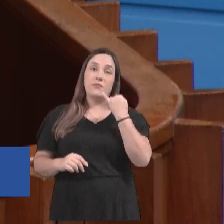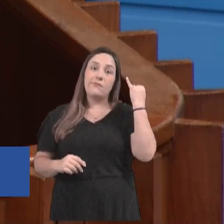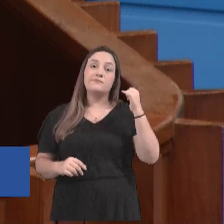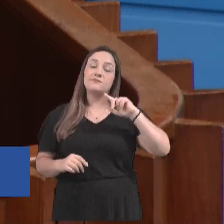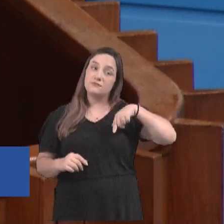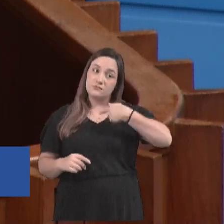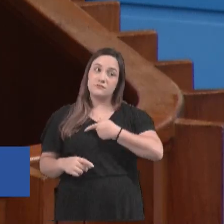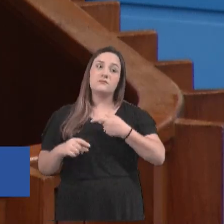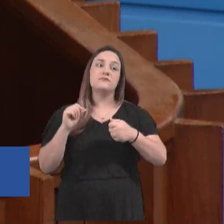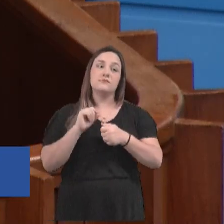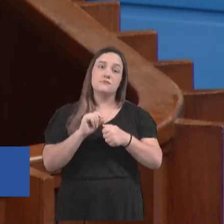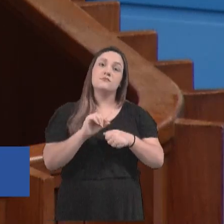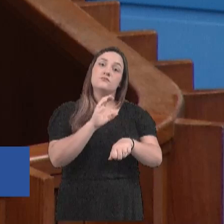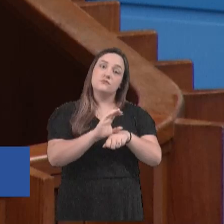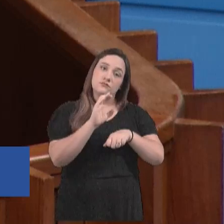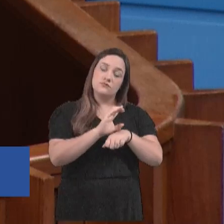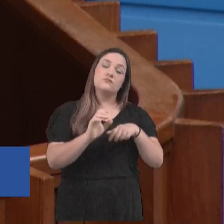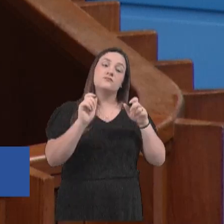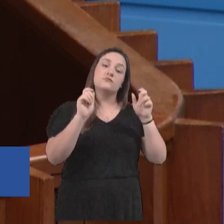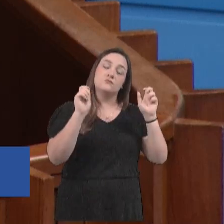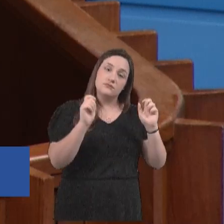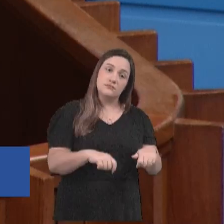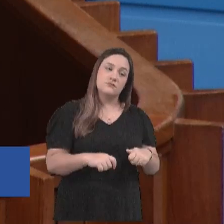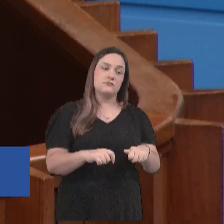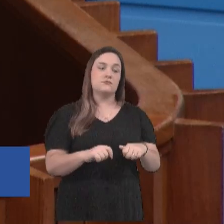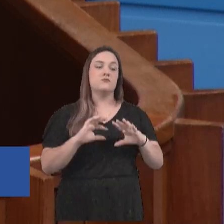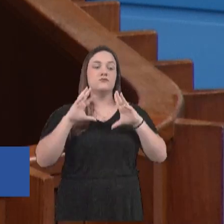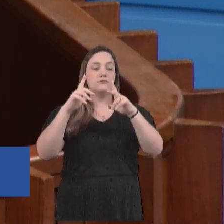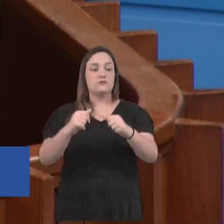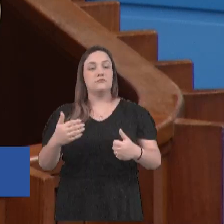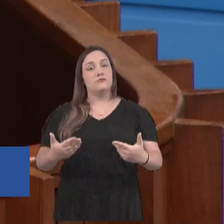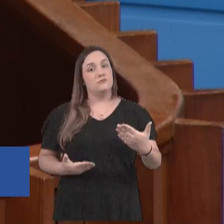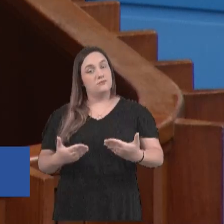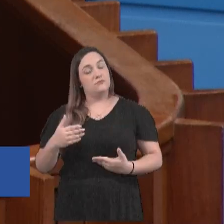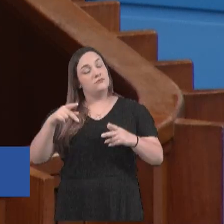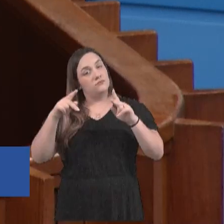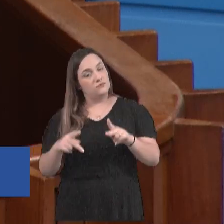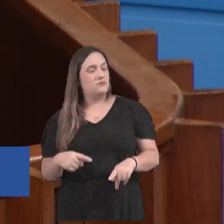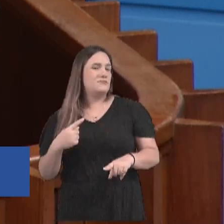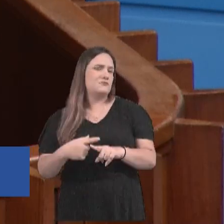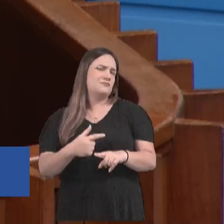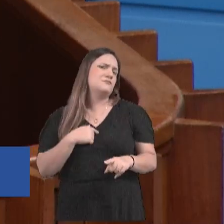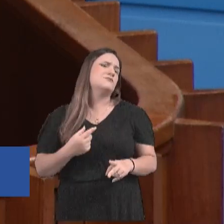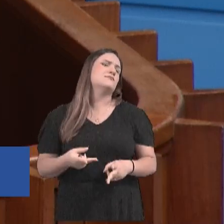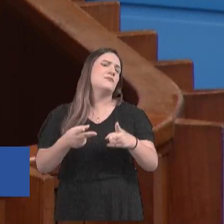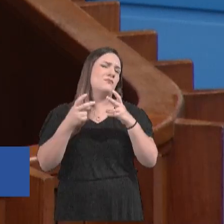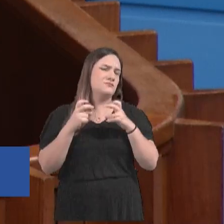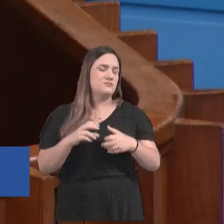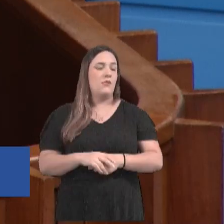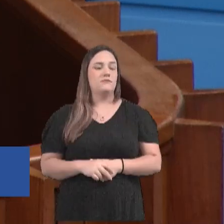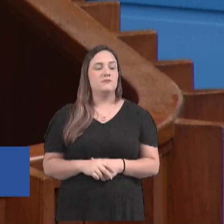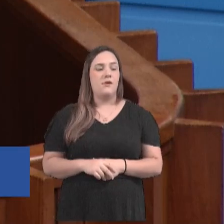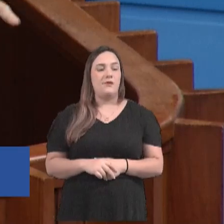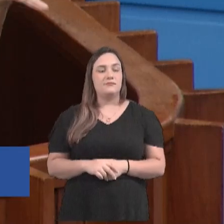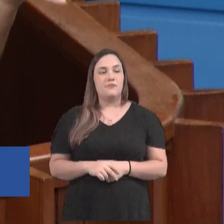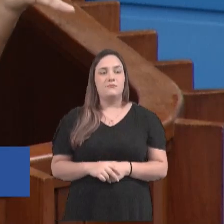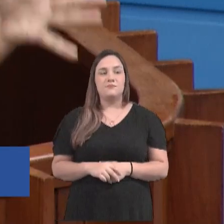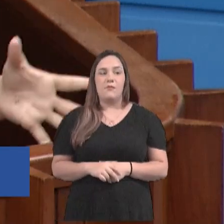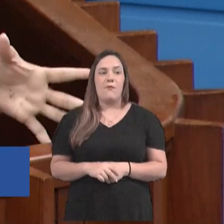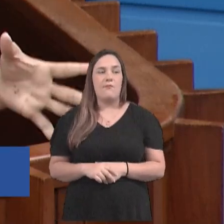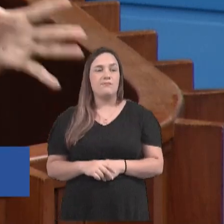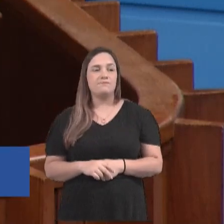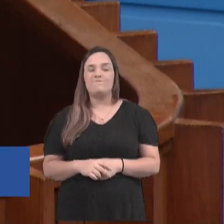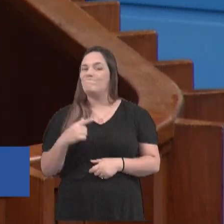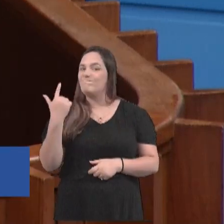gente capacite também todos os servidores e servidoras, porque a gente percebe que, como não há um letramento